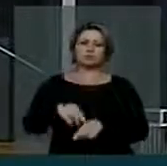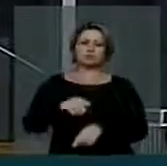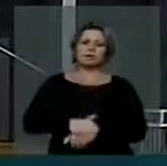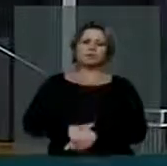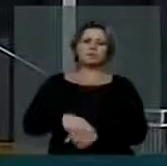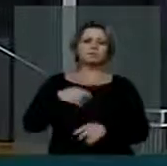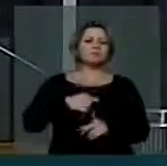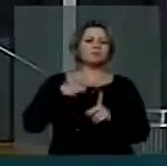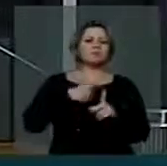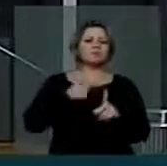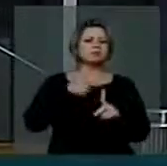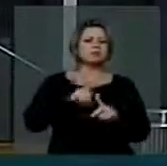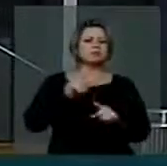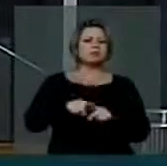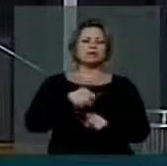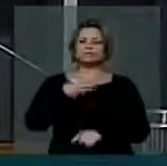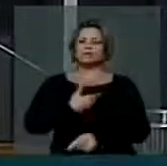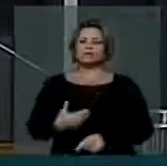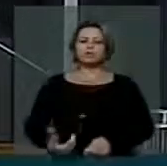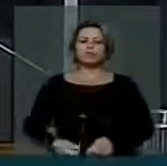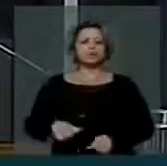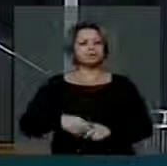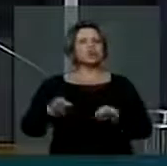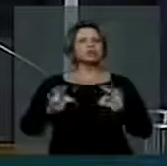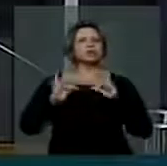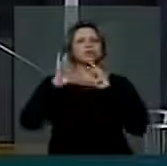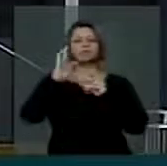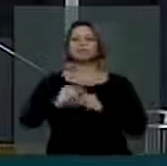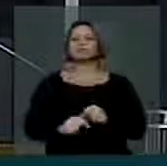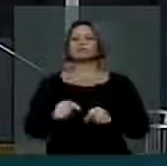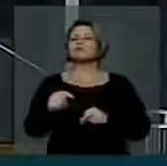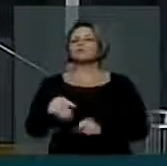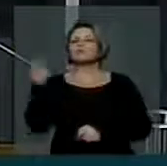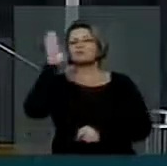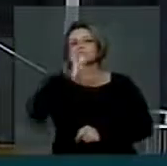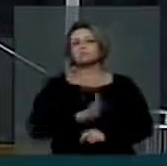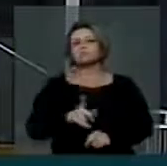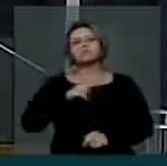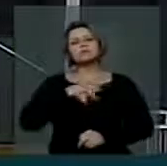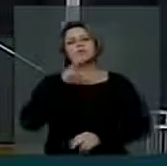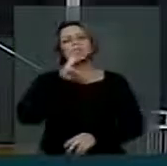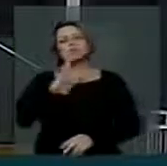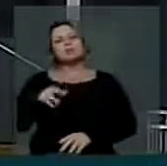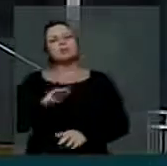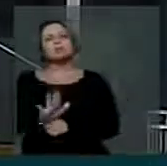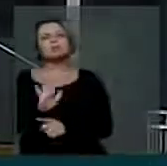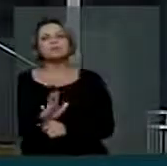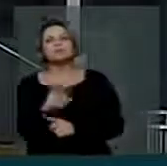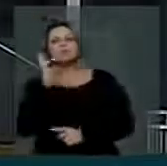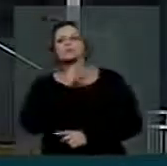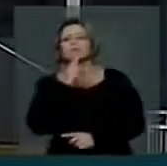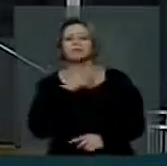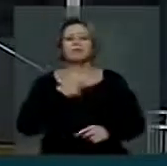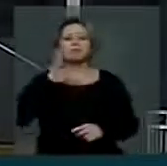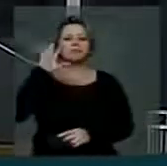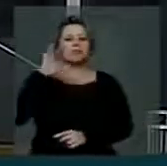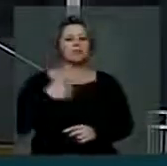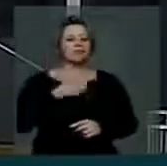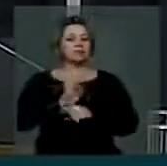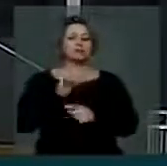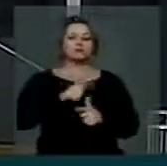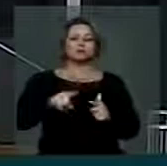maiores desafios que os governantes, em todos os níveis, têm que responder com urgência e com